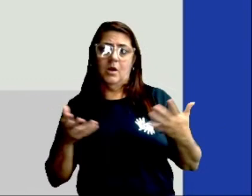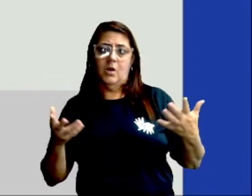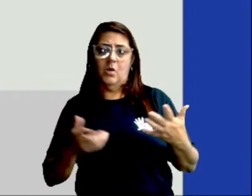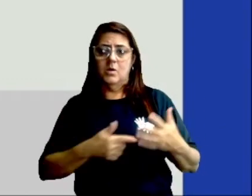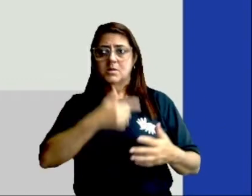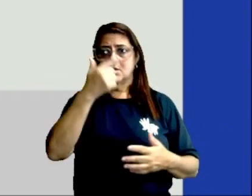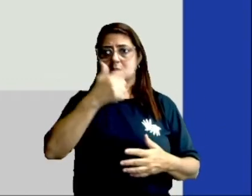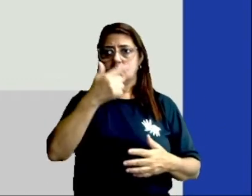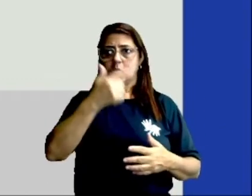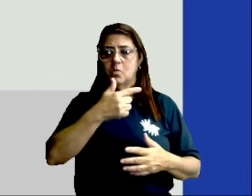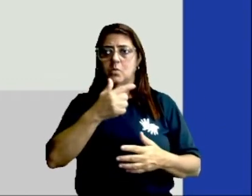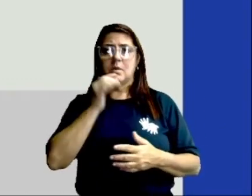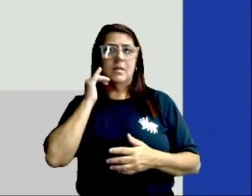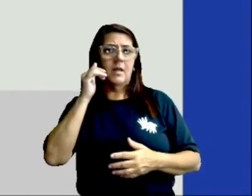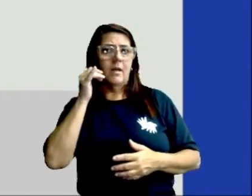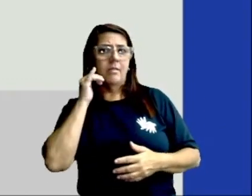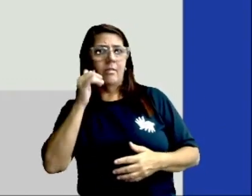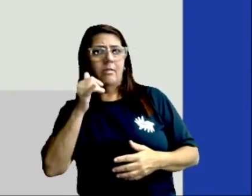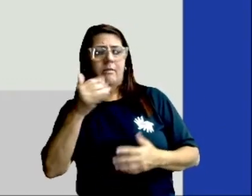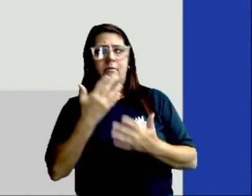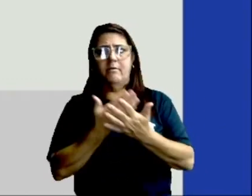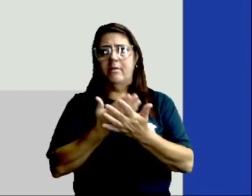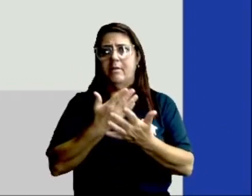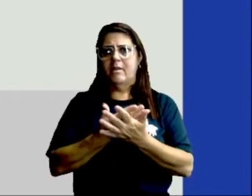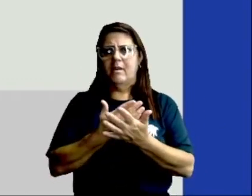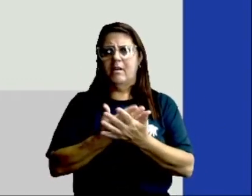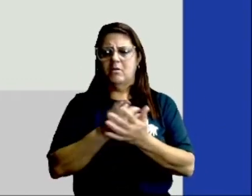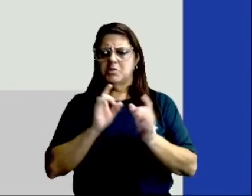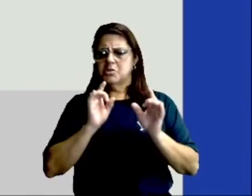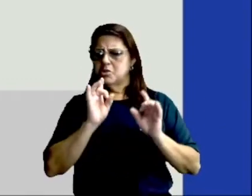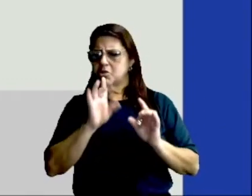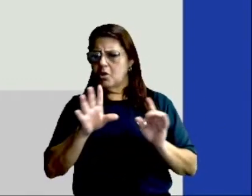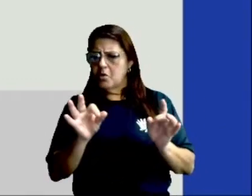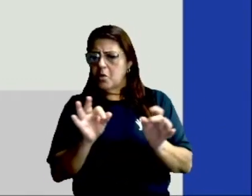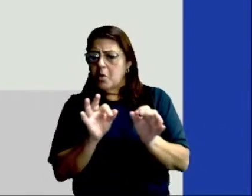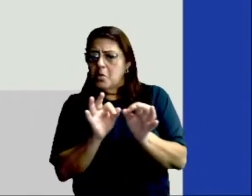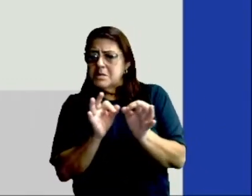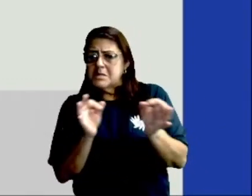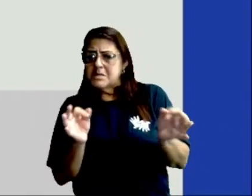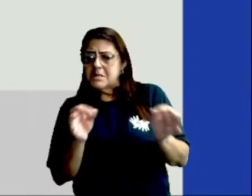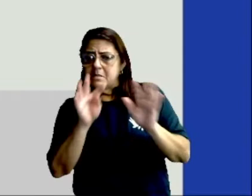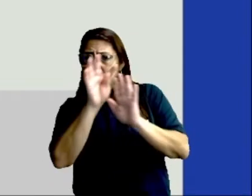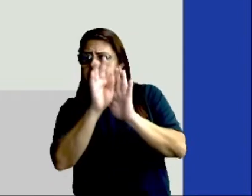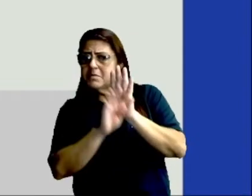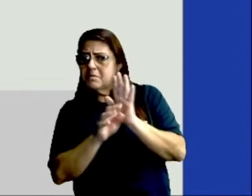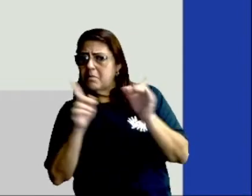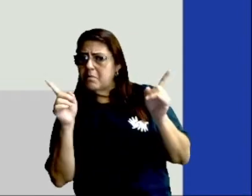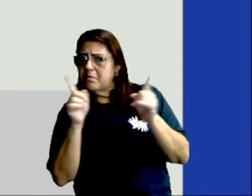segunda narrativa aí da nossa aula, só que vai ser apenas um trechinho do livro, tá bom?